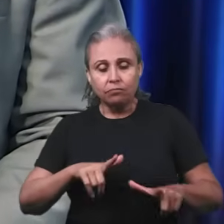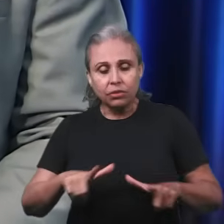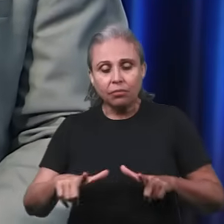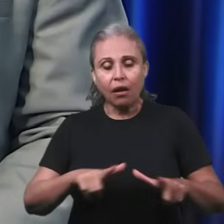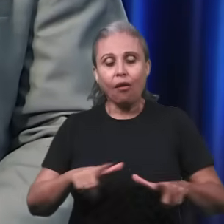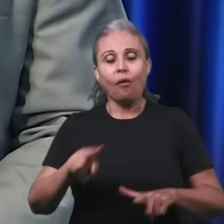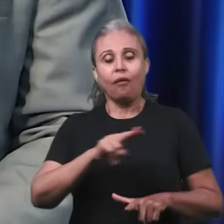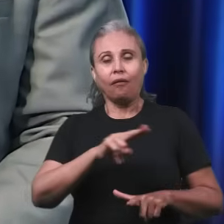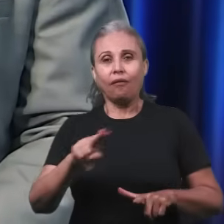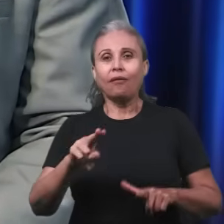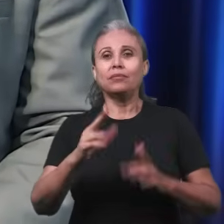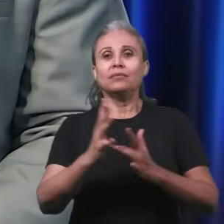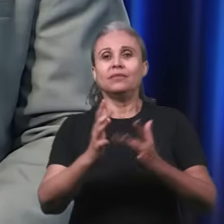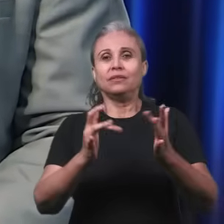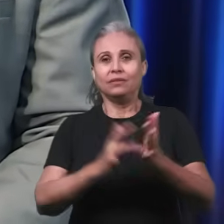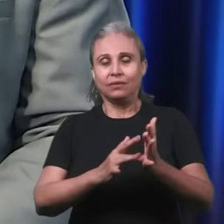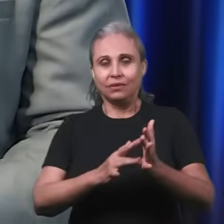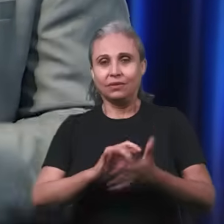Jesus, né?